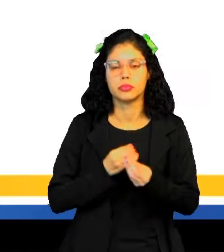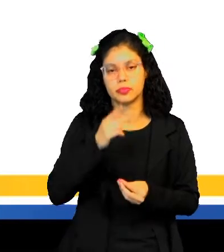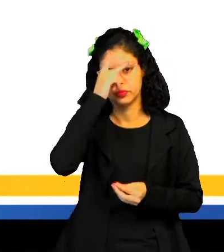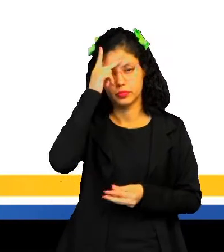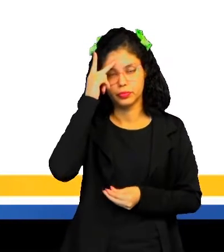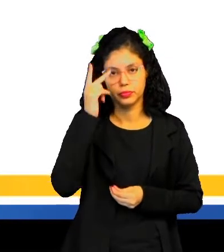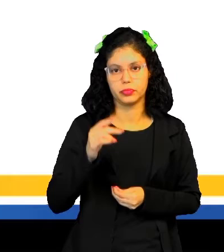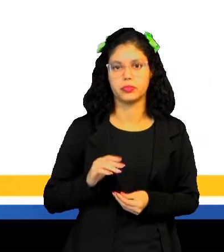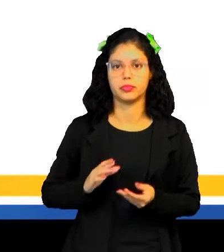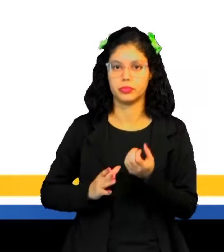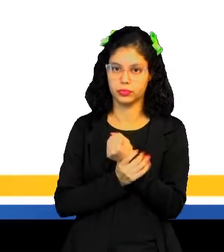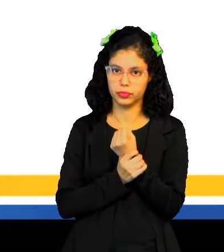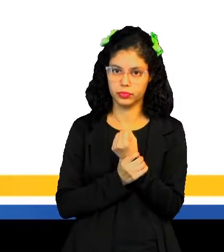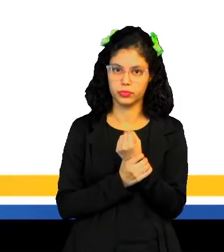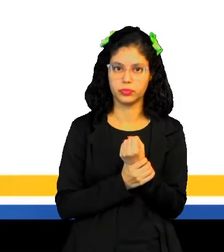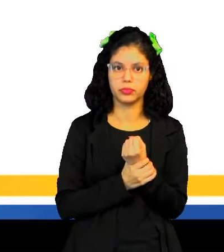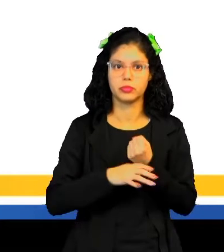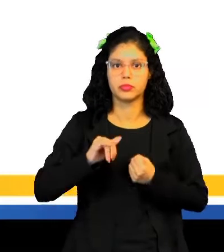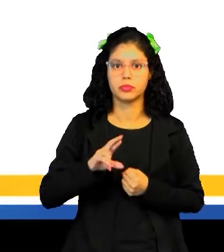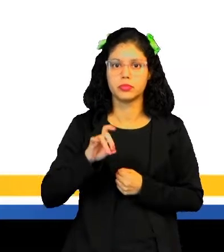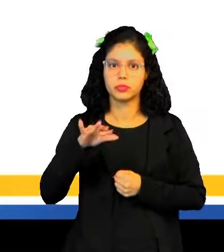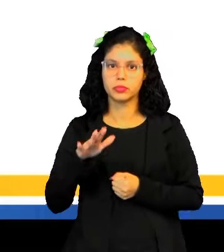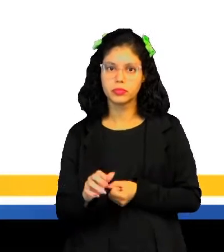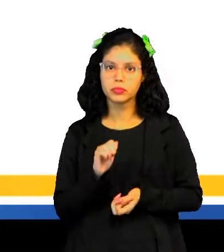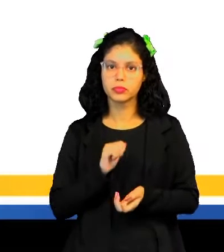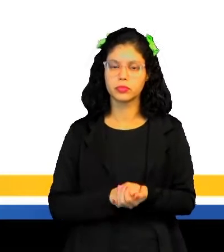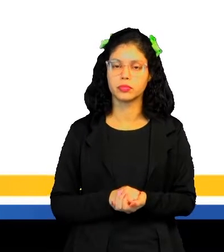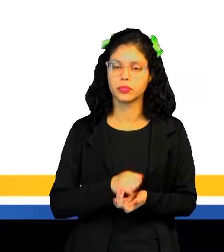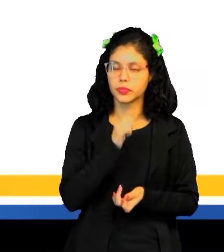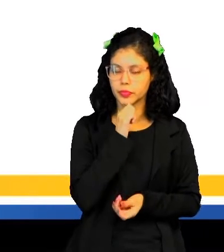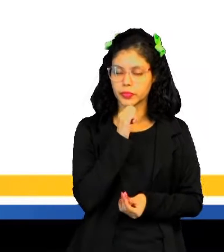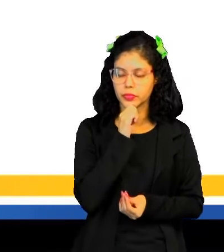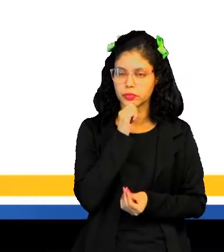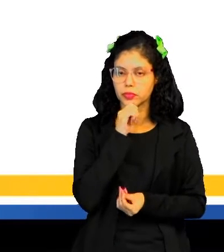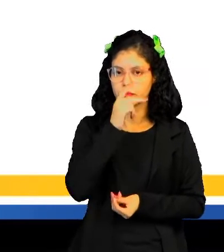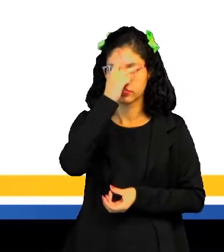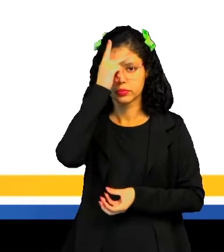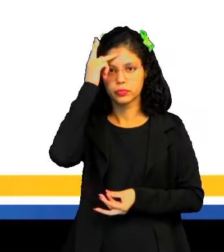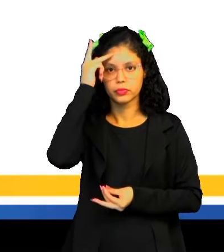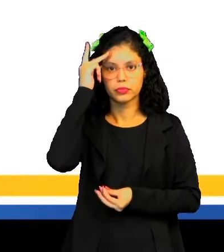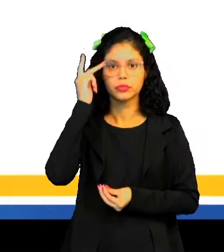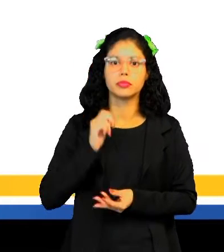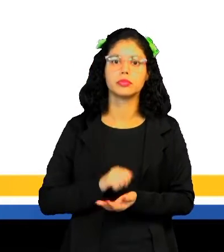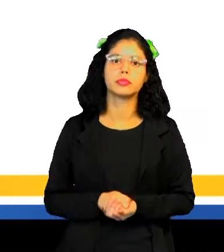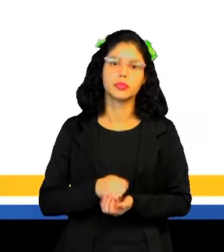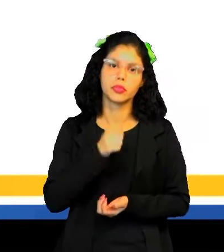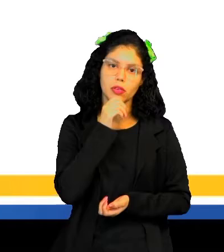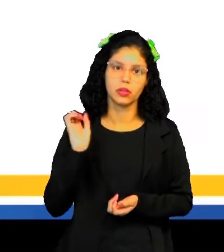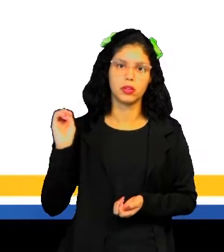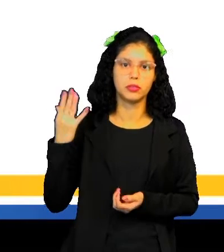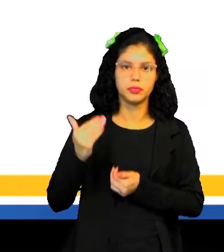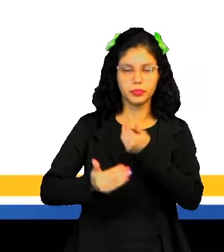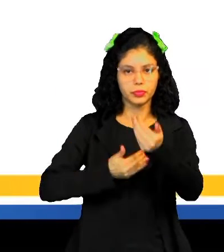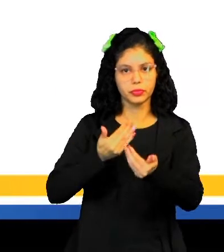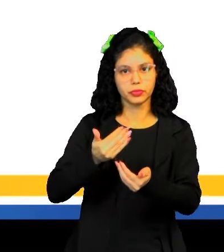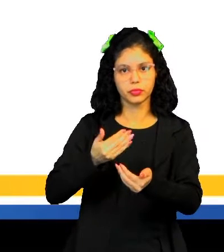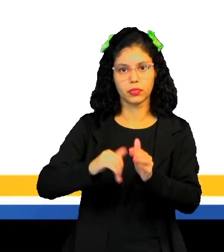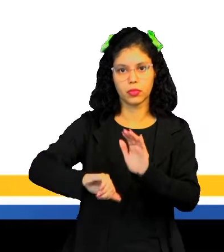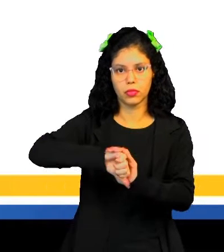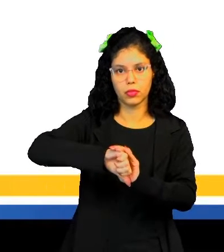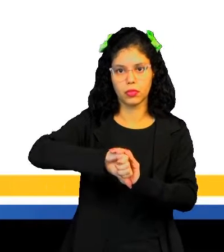estavam exiladas, os inimigos do regime, contra, para essas pessoas que cometeram crimes aí durante a